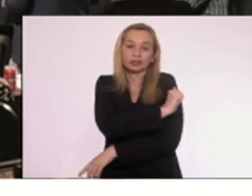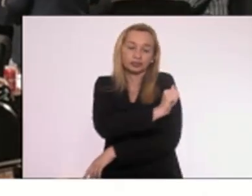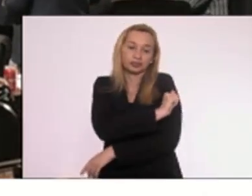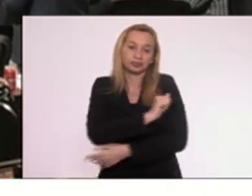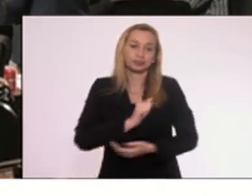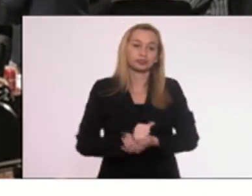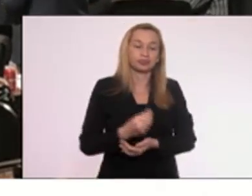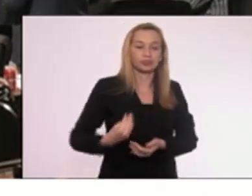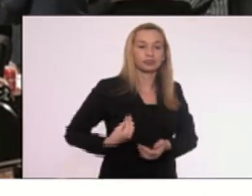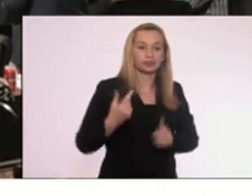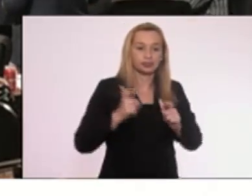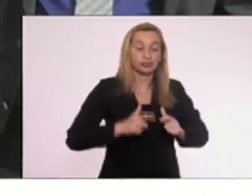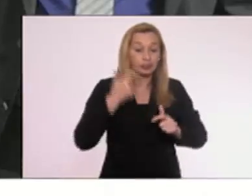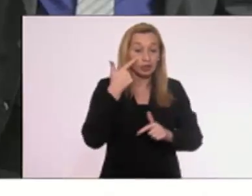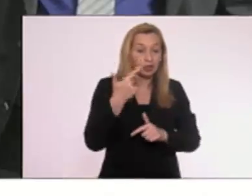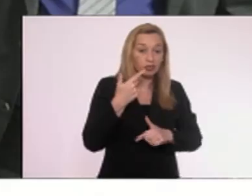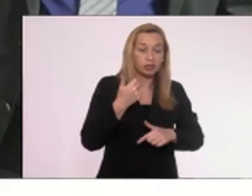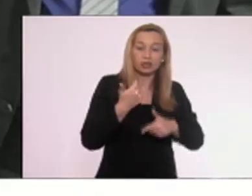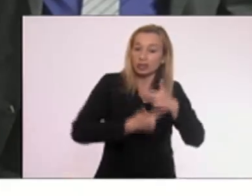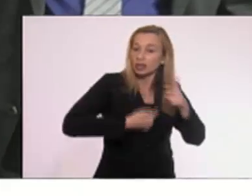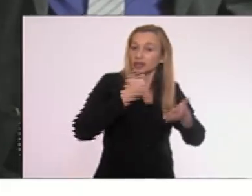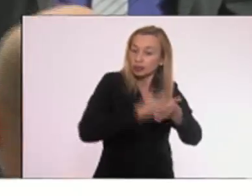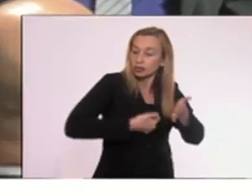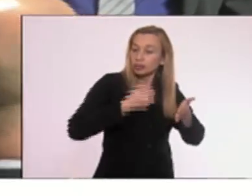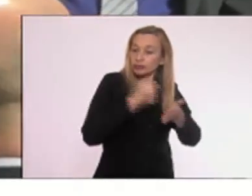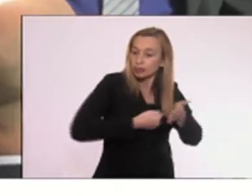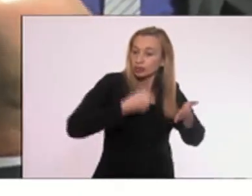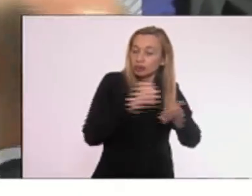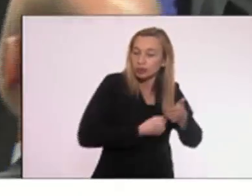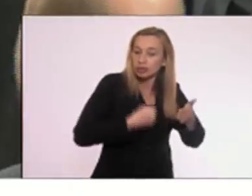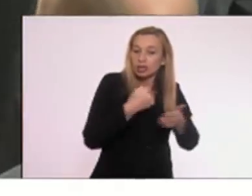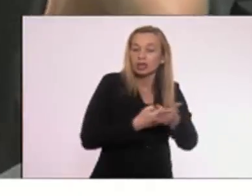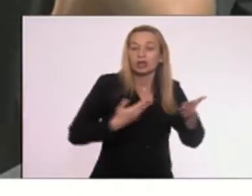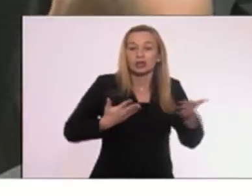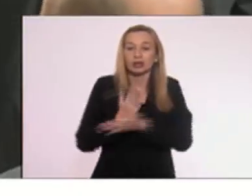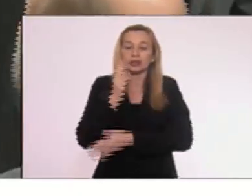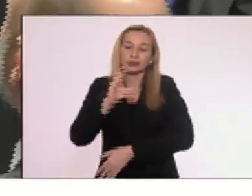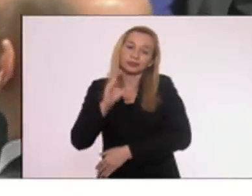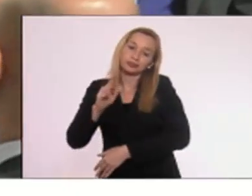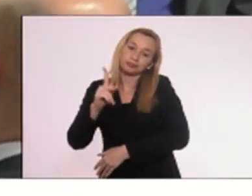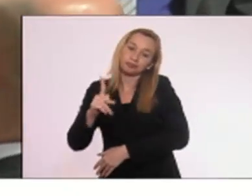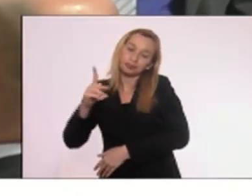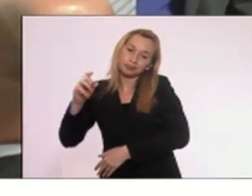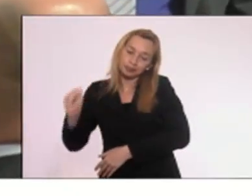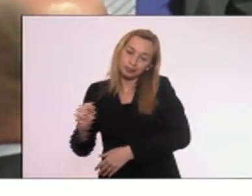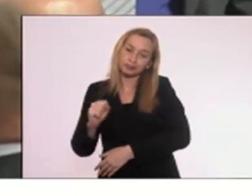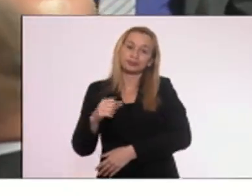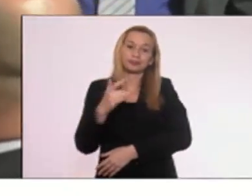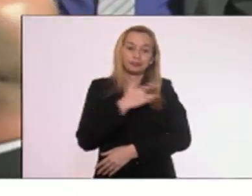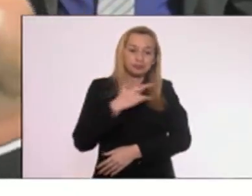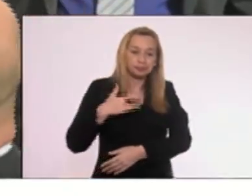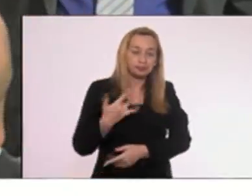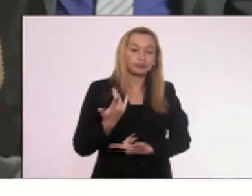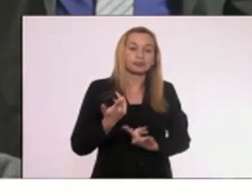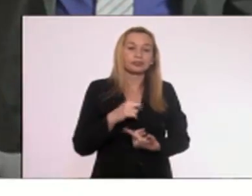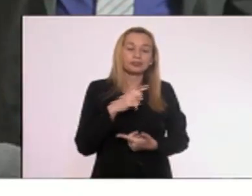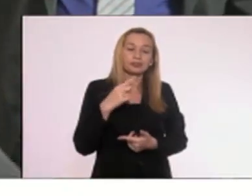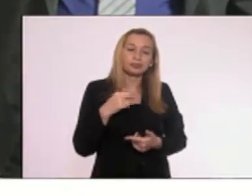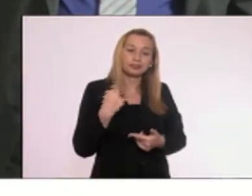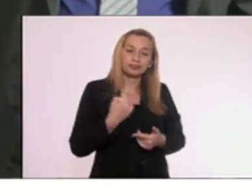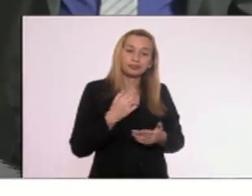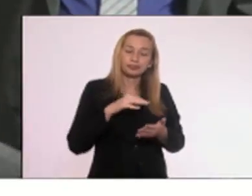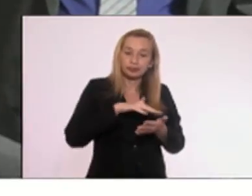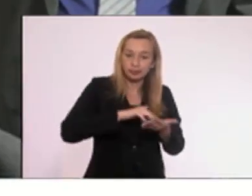que eles estão assistindo uma batalha para a gente aprovar o PCCS da saúde e para que ele seja implementado. Quando a gente retira